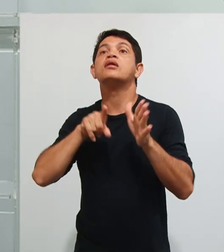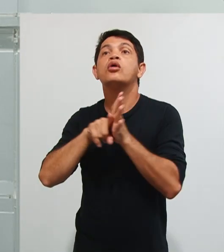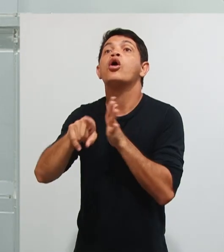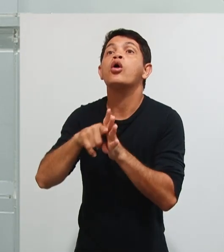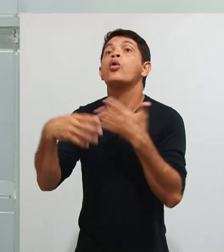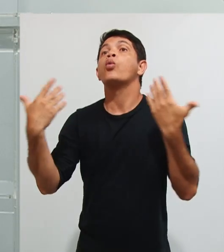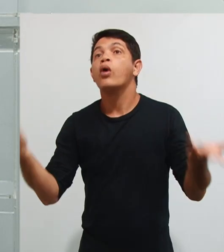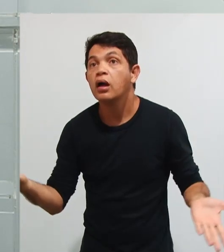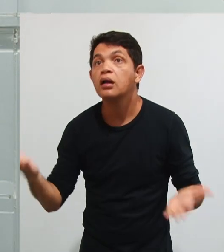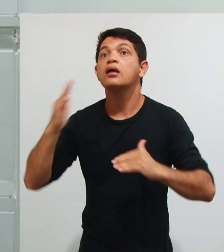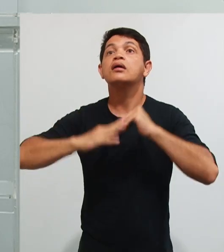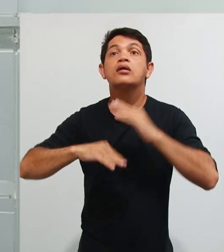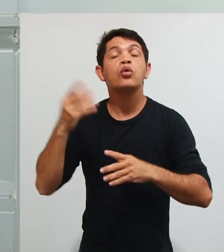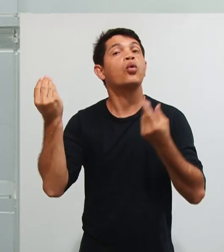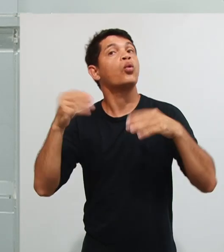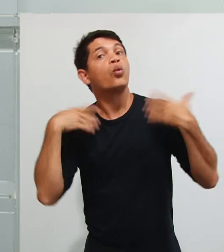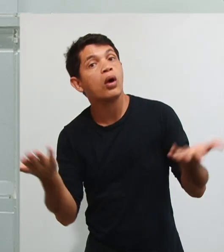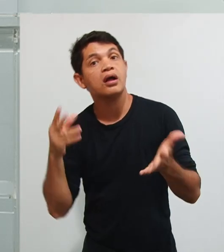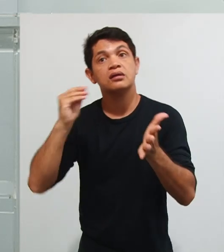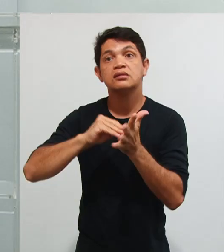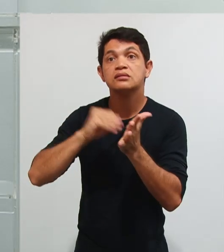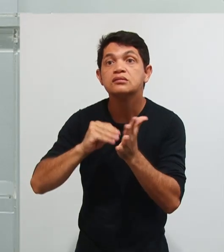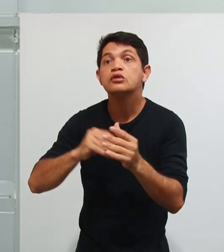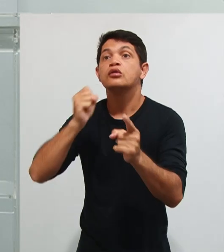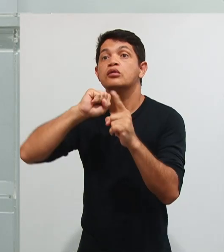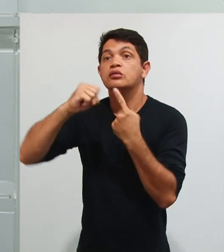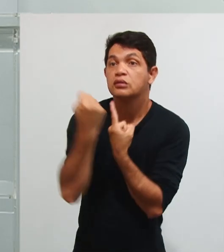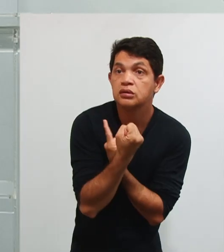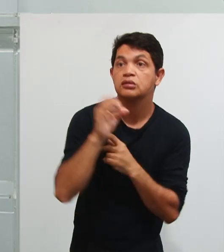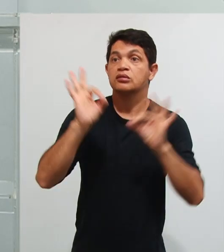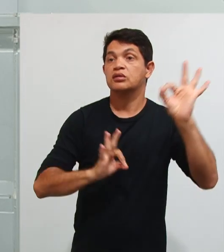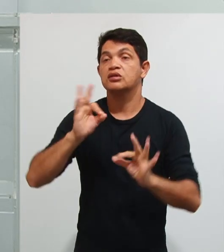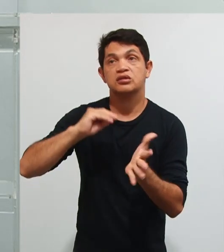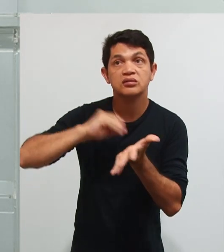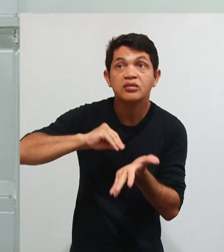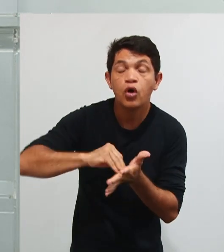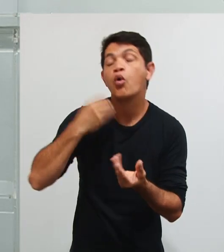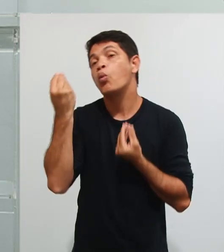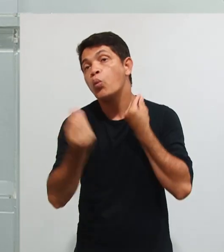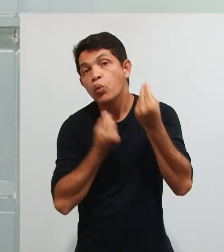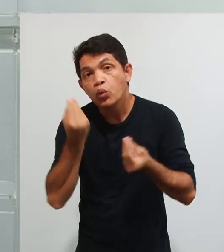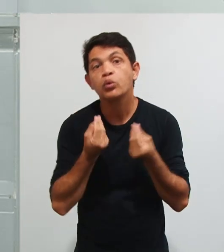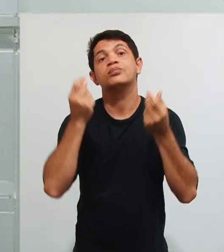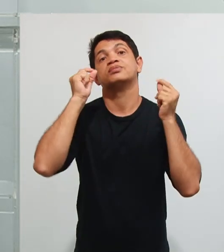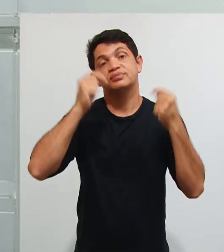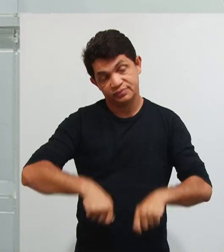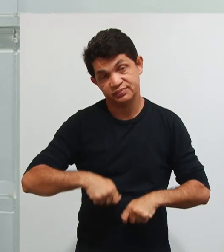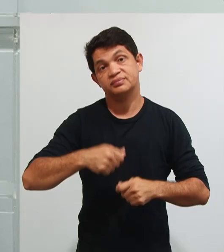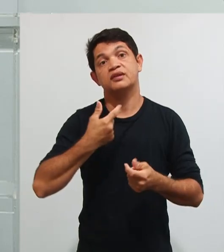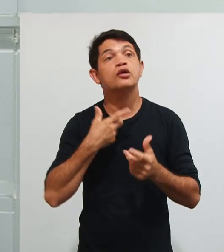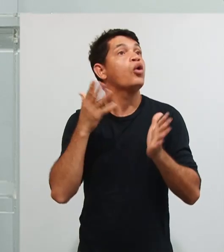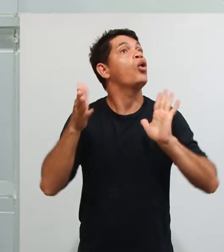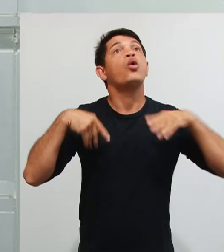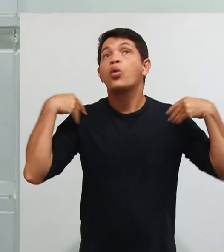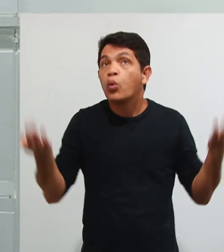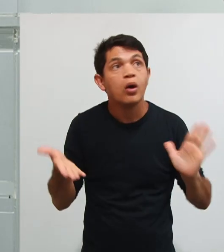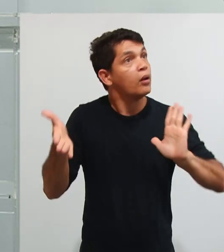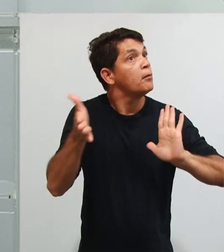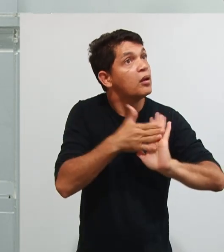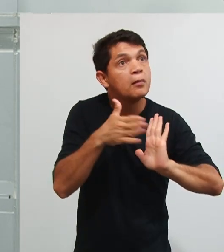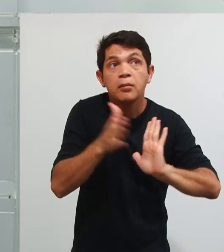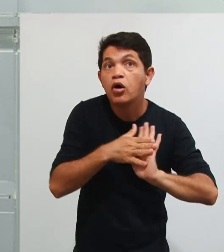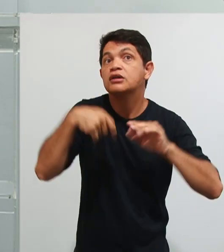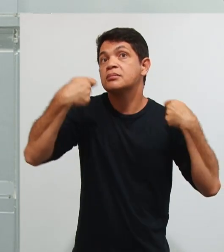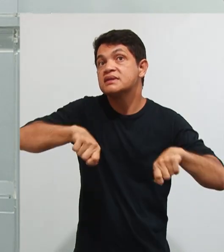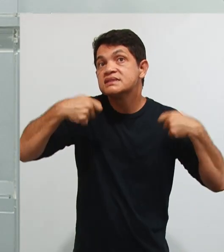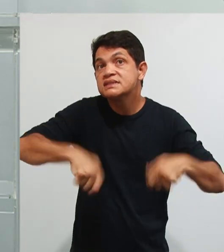problema que a tua organização ela está resolvendo? Ela existe para quê? Qual é o propósito que temos nessa